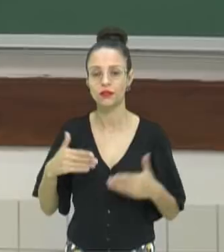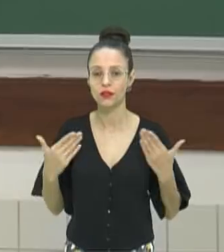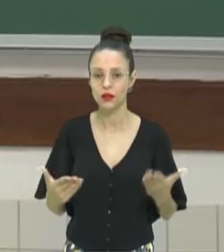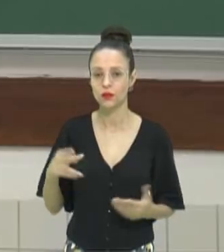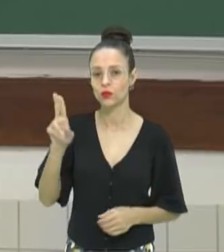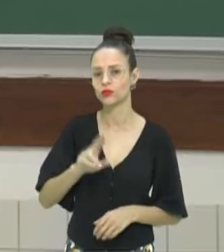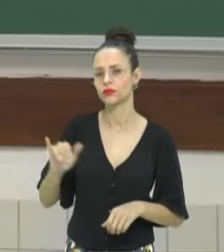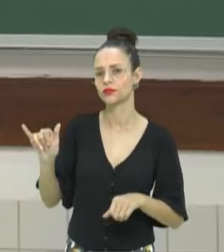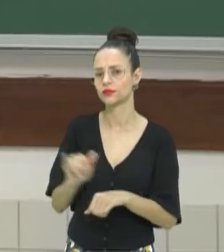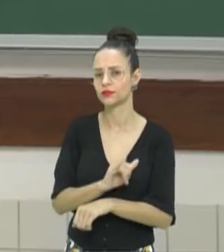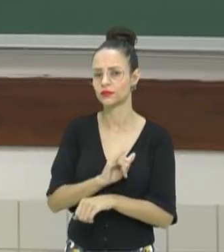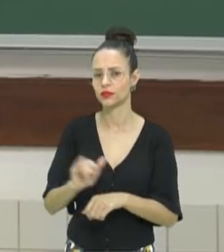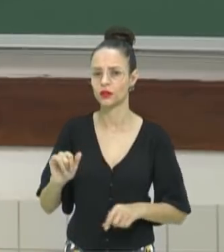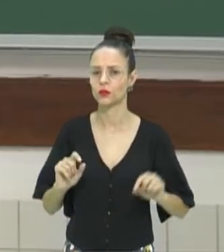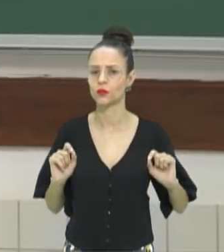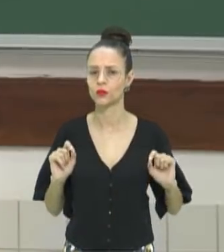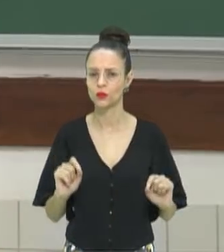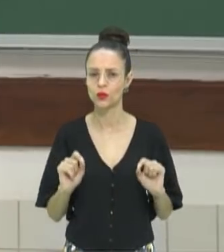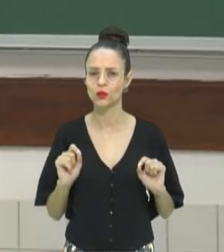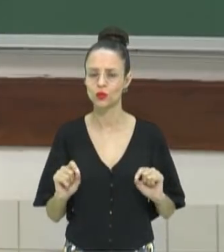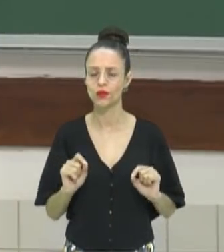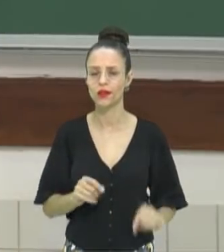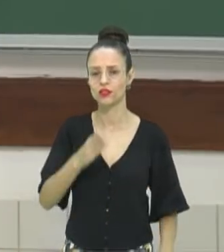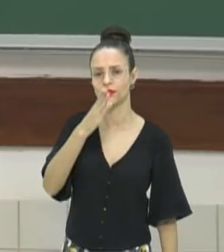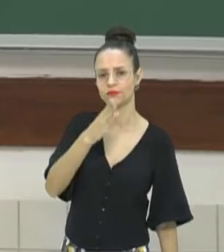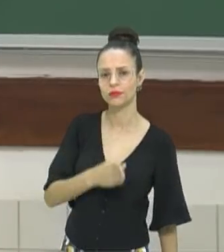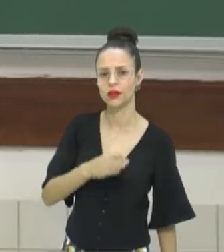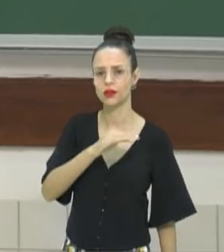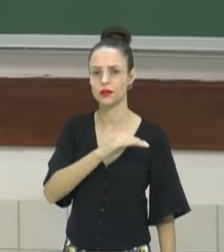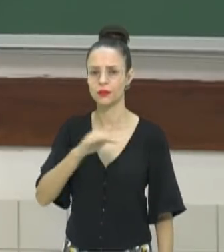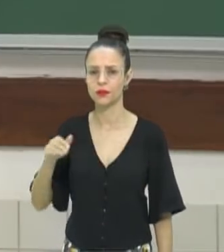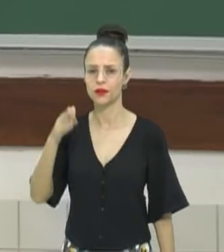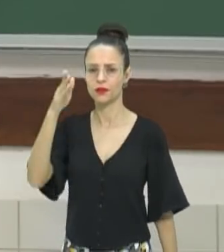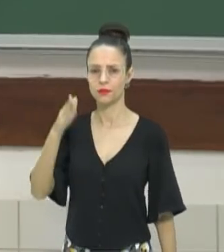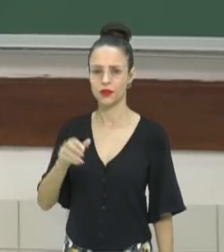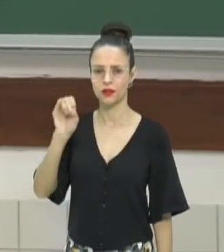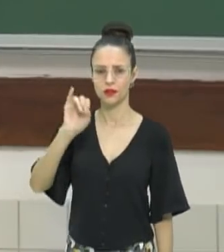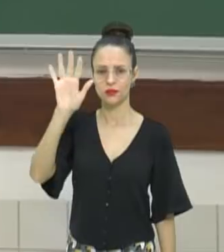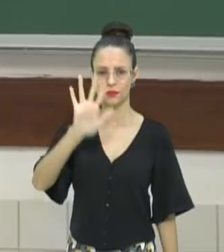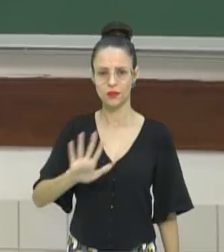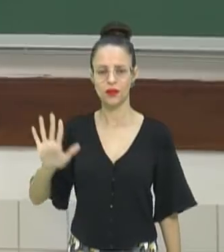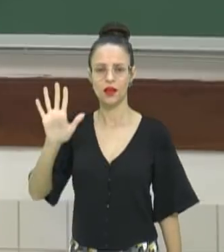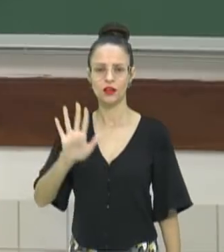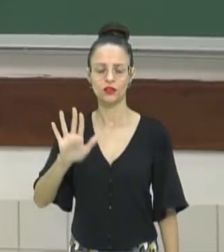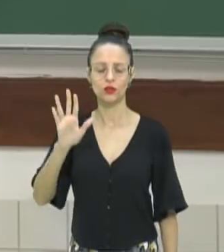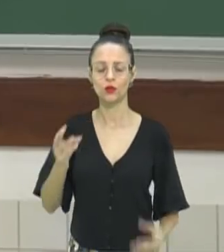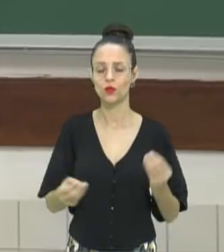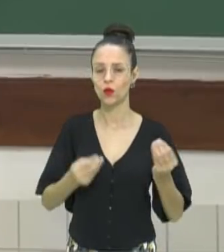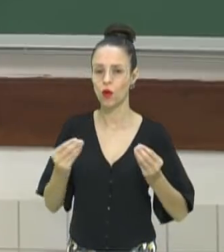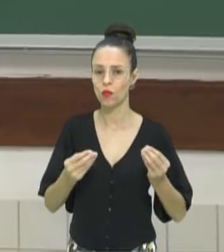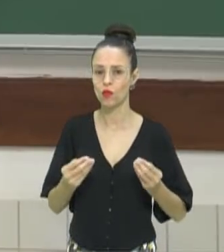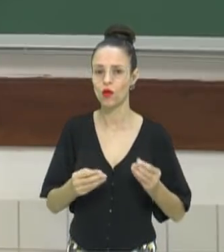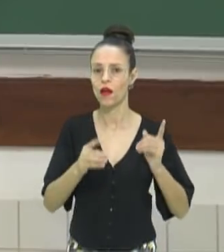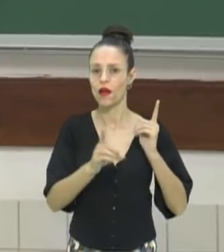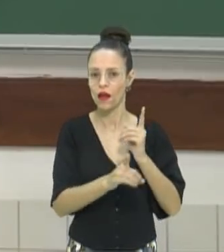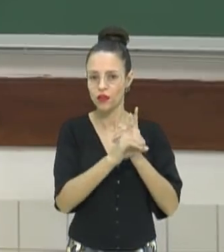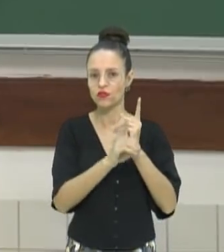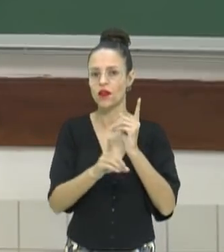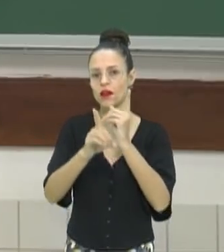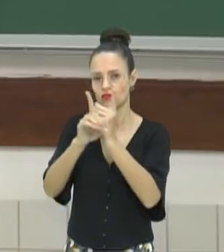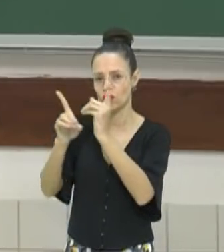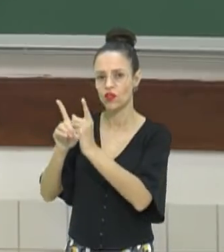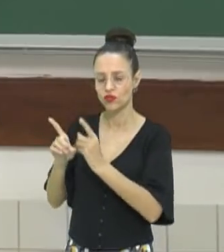aquela estratégia de particionar, de repartir essa figura de forma que eu tenha figuras